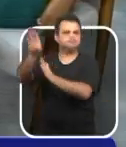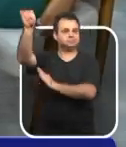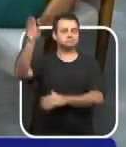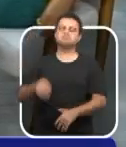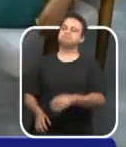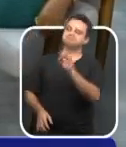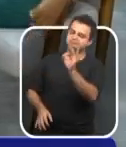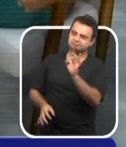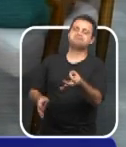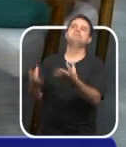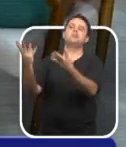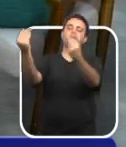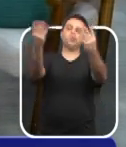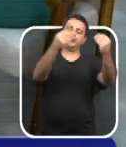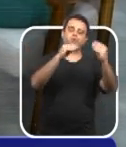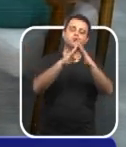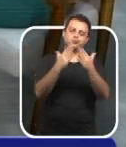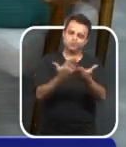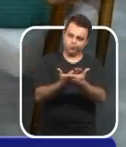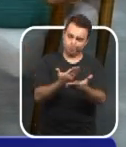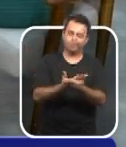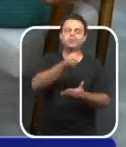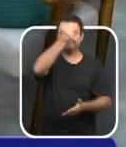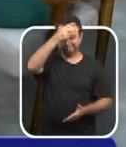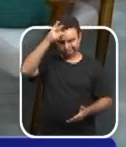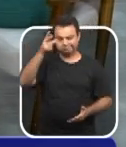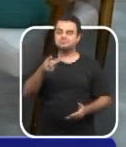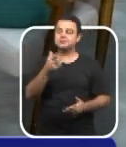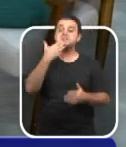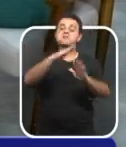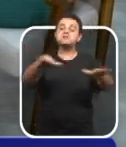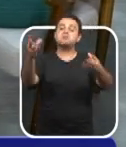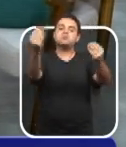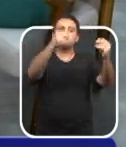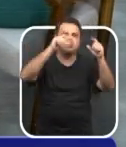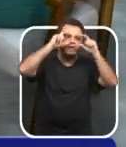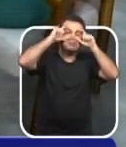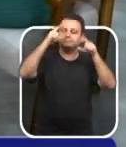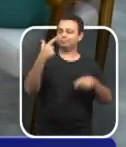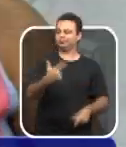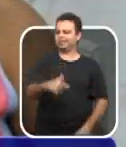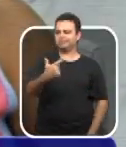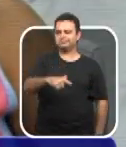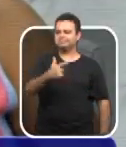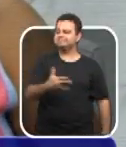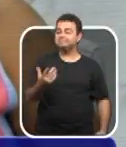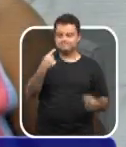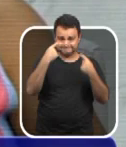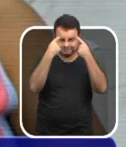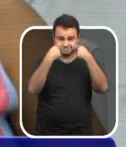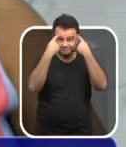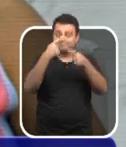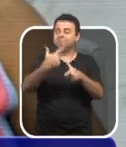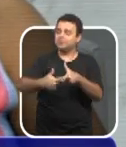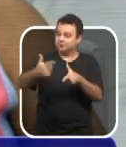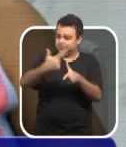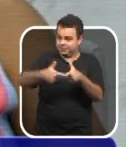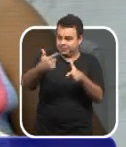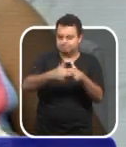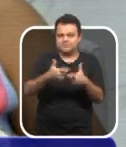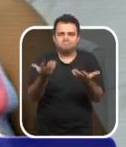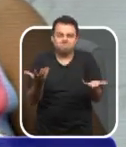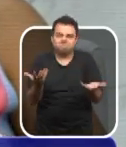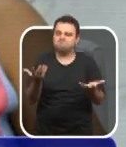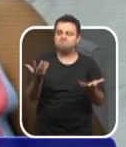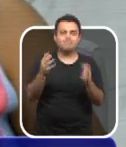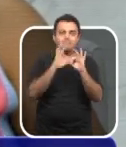importante. Quantas crianças que nós temos na rede pública que não está passando por isso? Porque, às vezes, falta